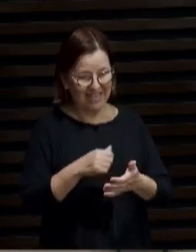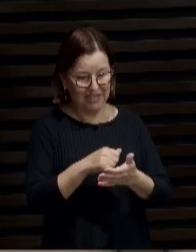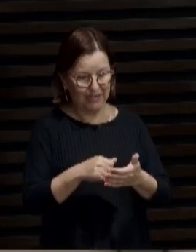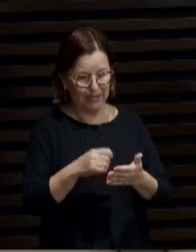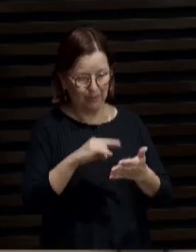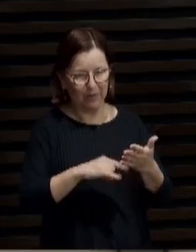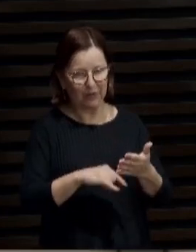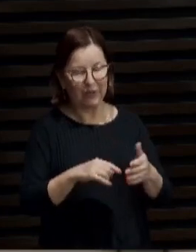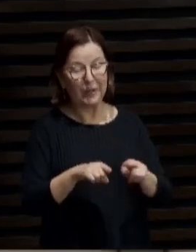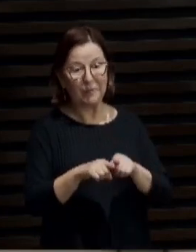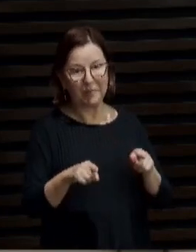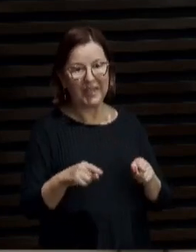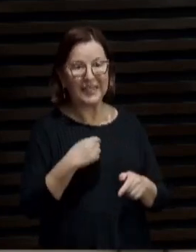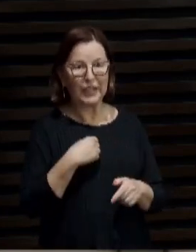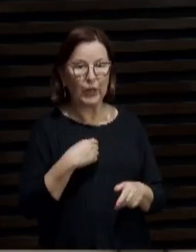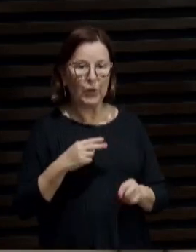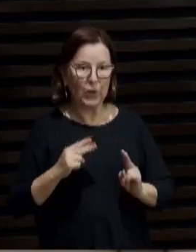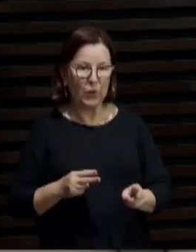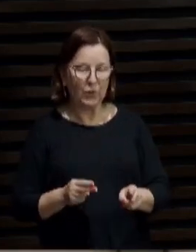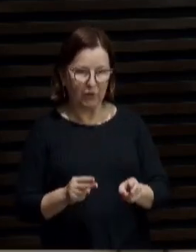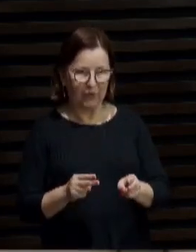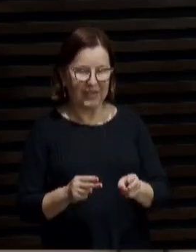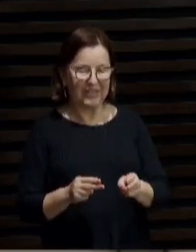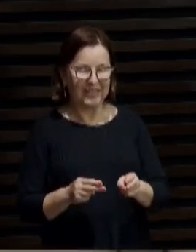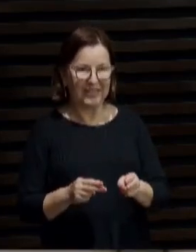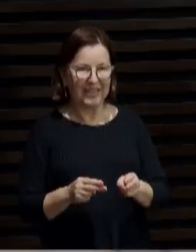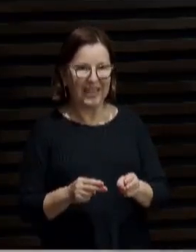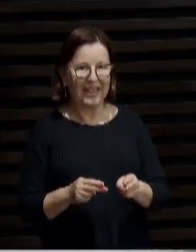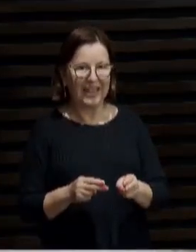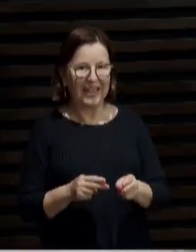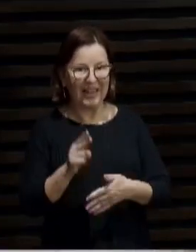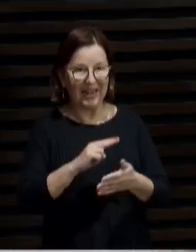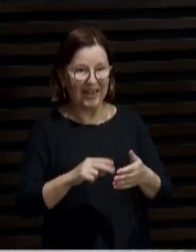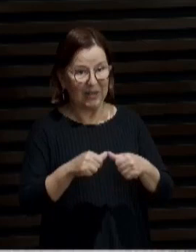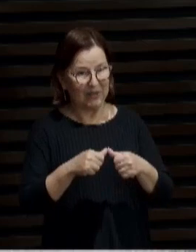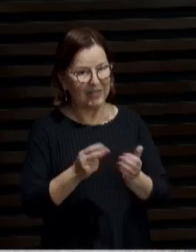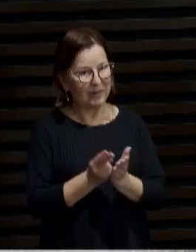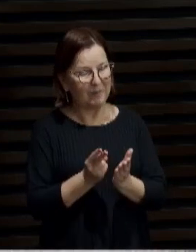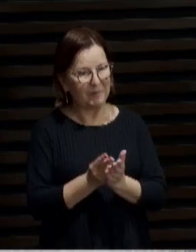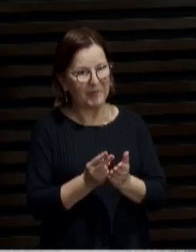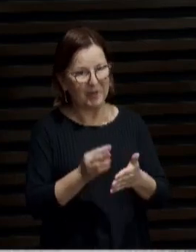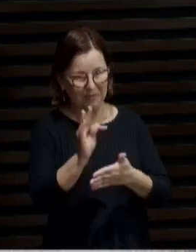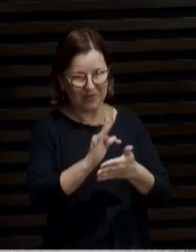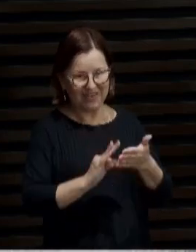permitissem, eu vou continuar a leitura desse mesmo texto de Romanos, né? Então, se quem tiver Bíblia e quiser, eu vou